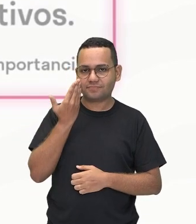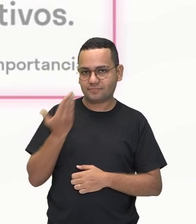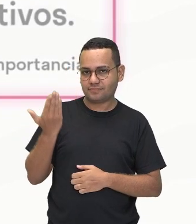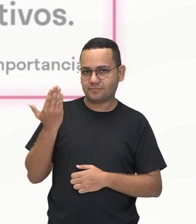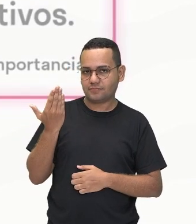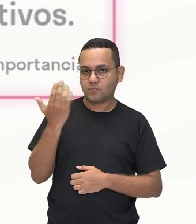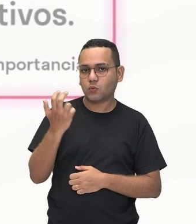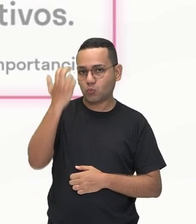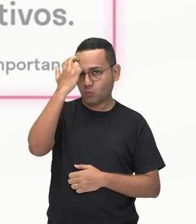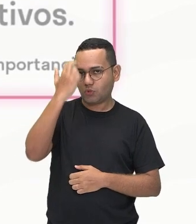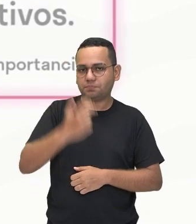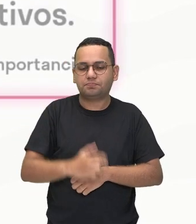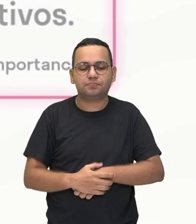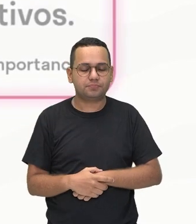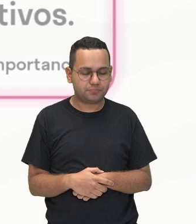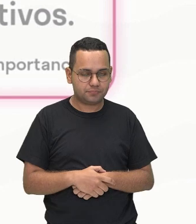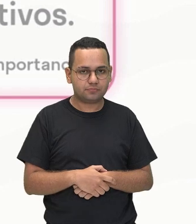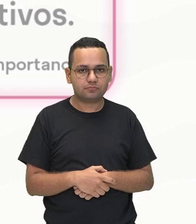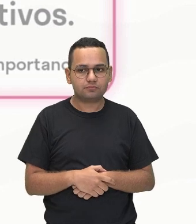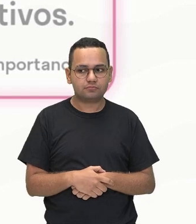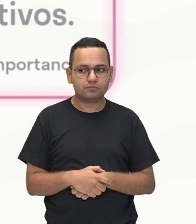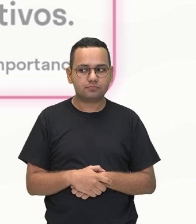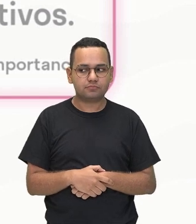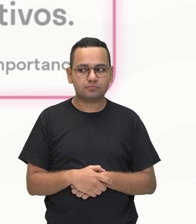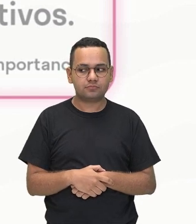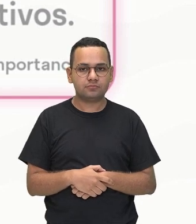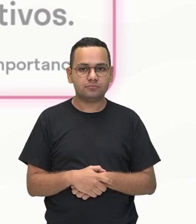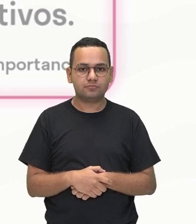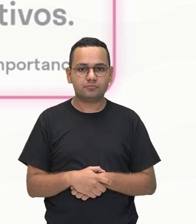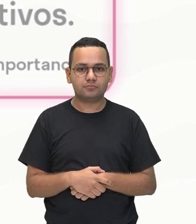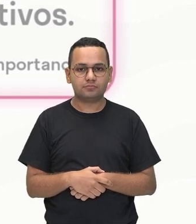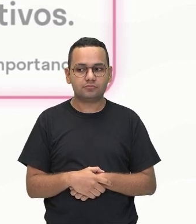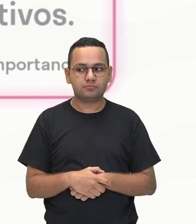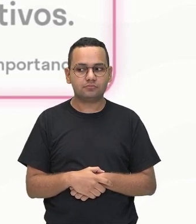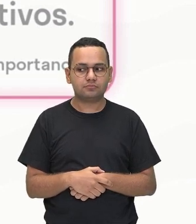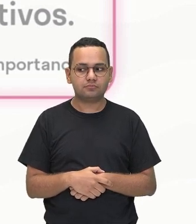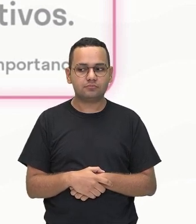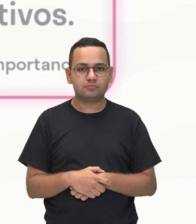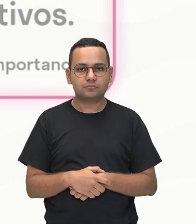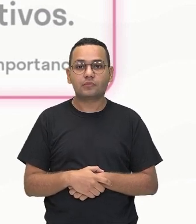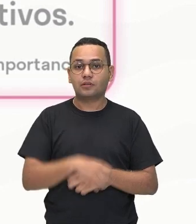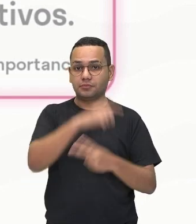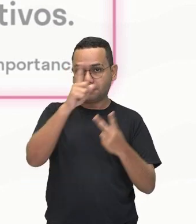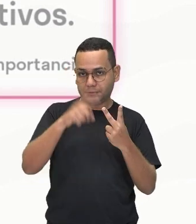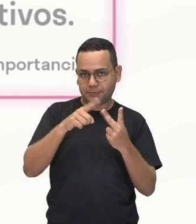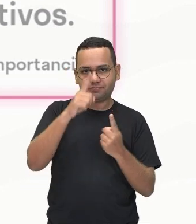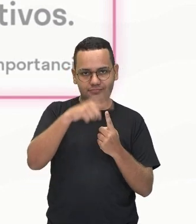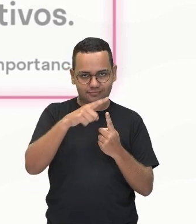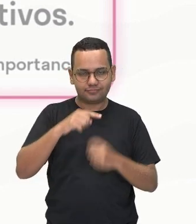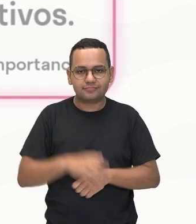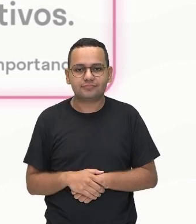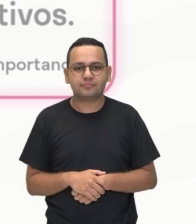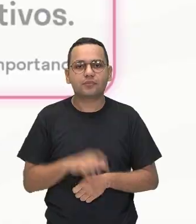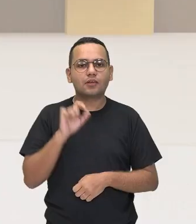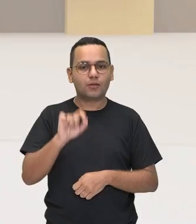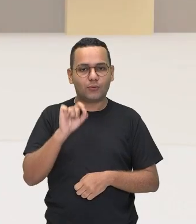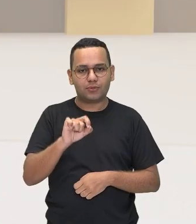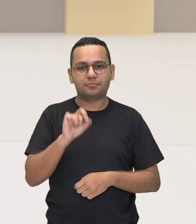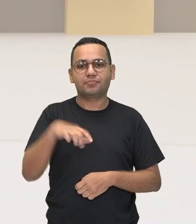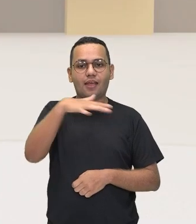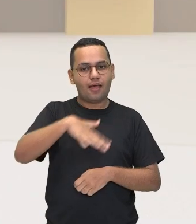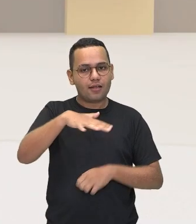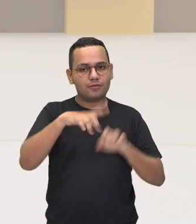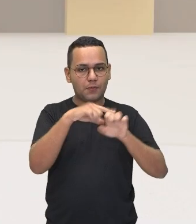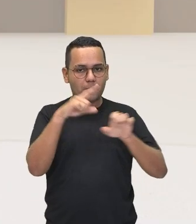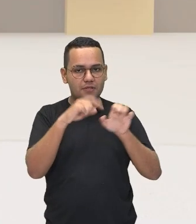empreendedorismo cultural. O empreendedorismo cultural é usar ideias de negócio para criar projetos que tragam impacto